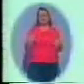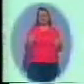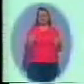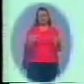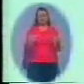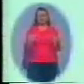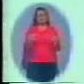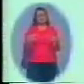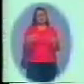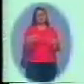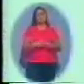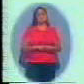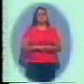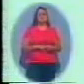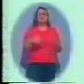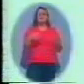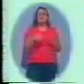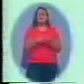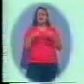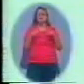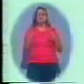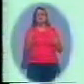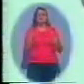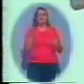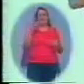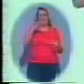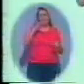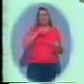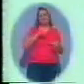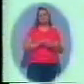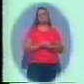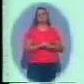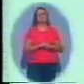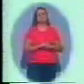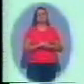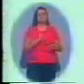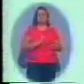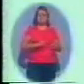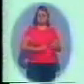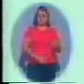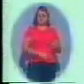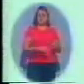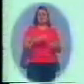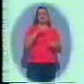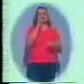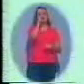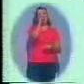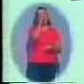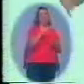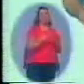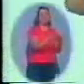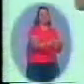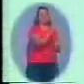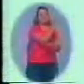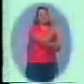plantas. Não perdia nada. Essa sabedoria, Jesus está dizendo. Família que não tiver